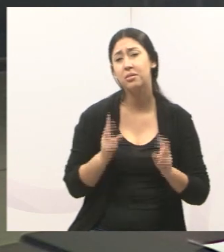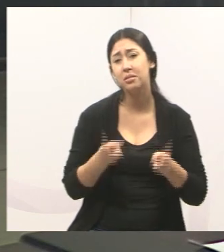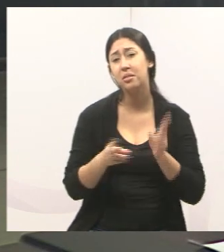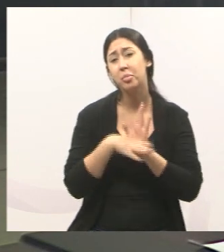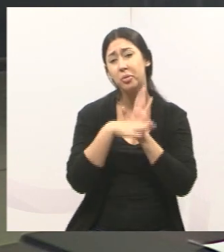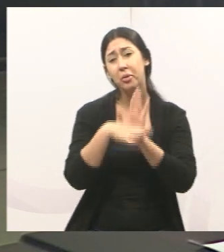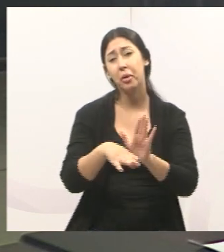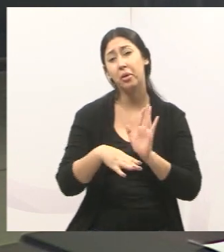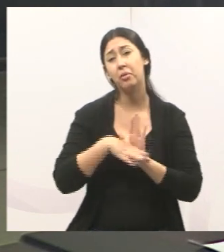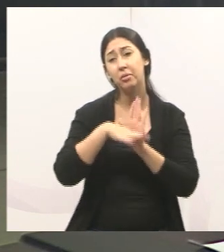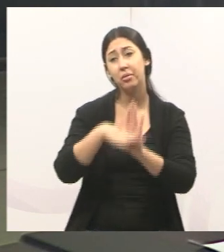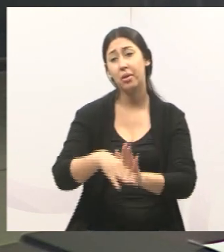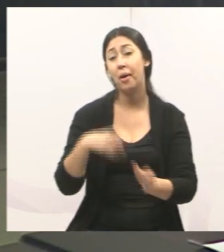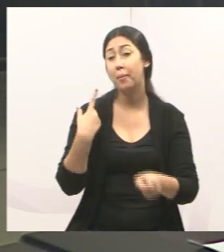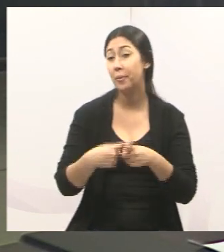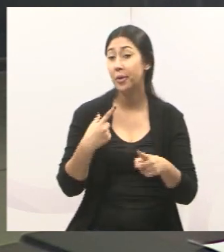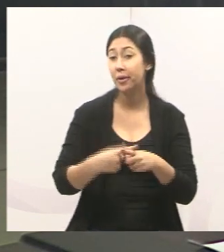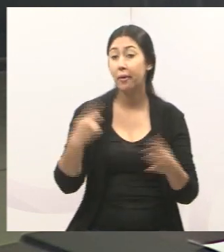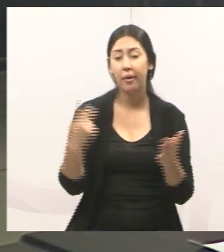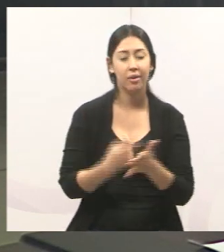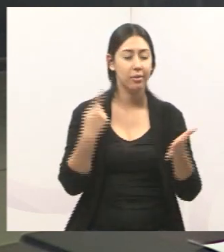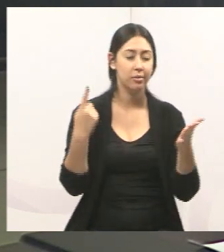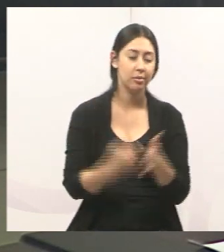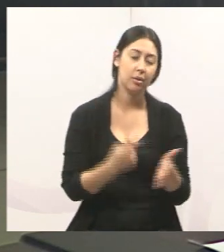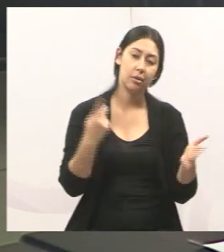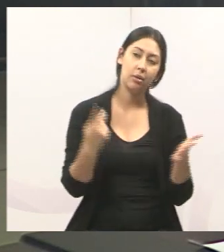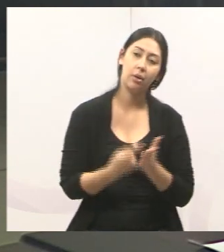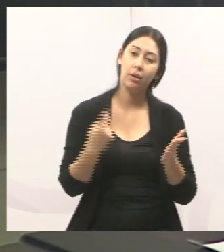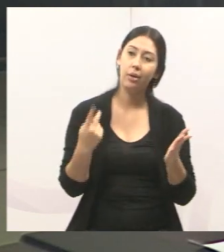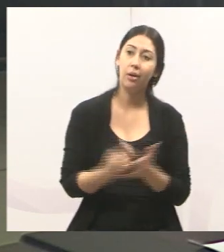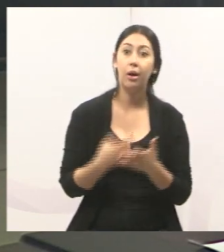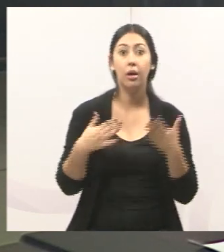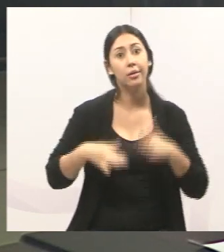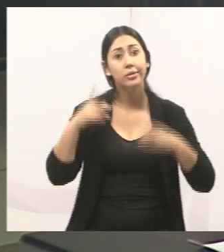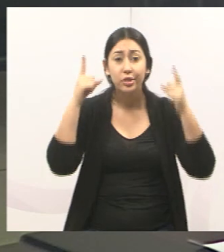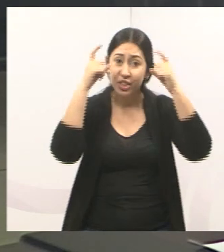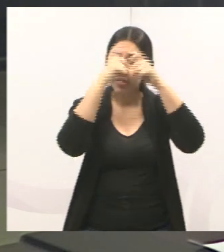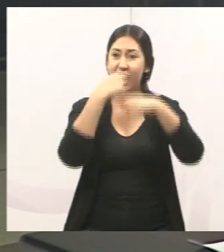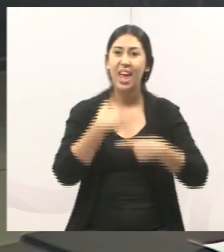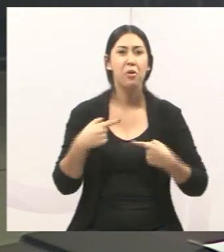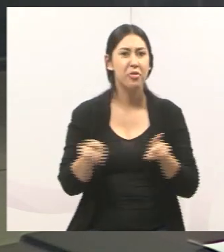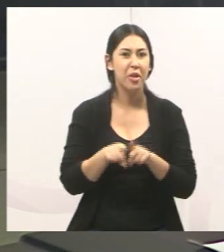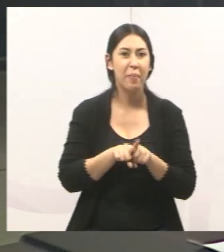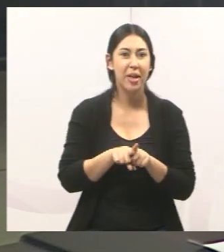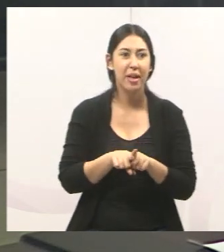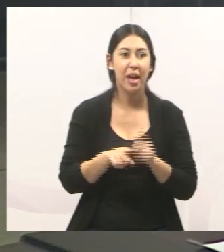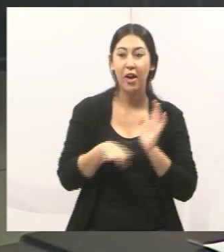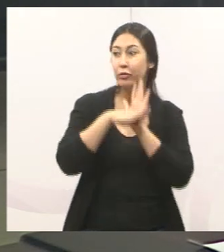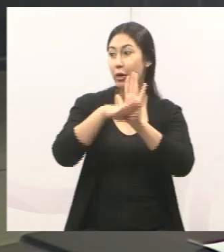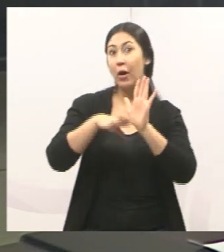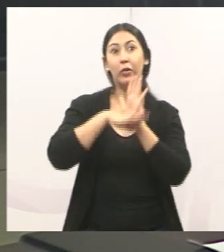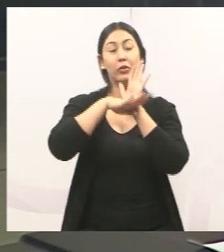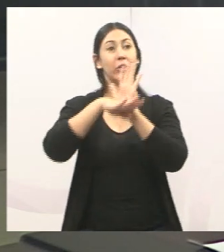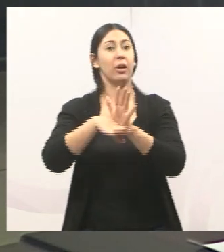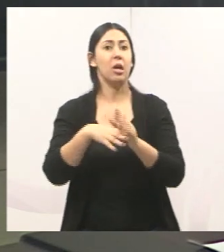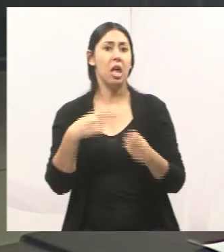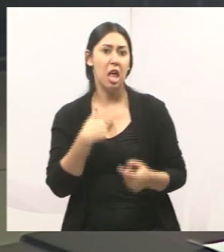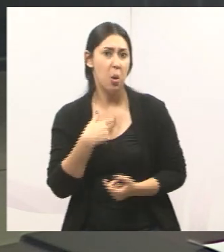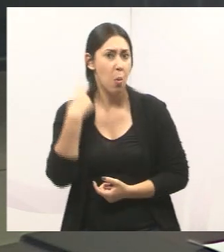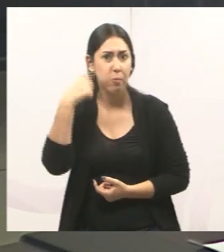coisas, que a gente começa a ver que se repete, fica um pouco que difícil. E eu também não quero ficar aqui fazendo defesa para ninguém, não sou